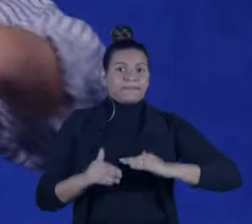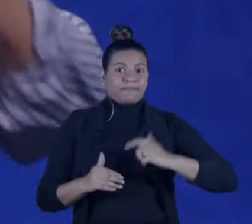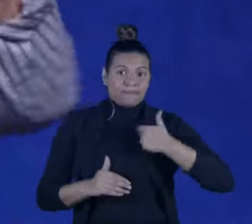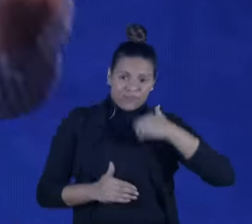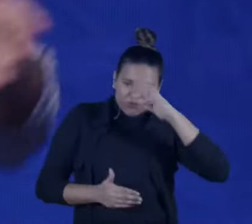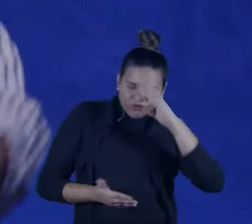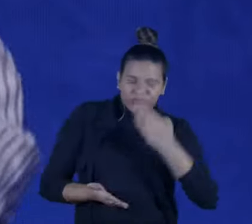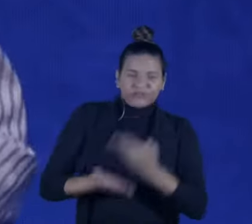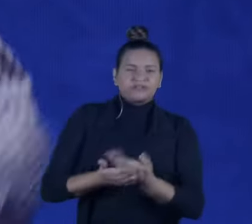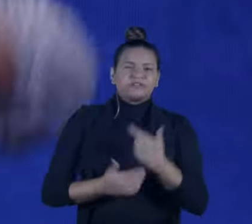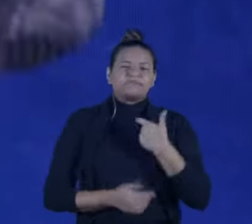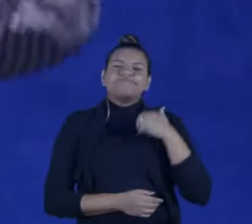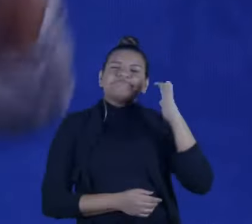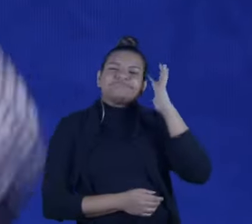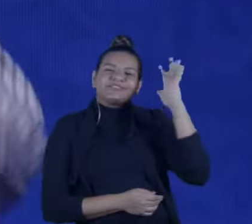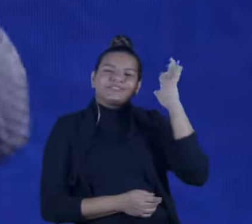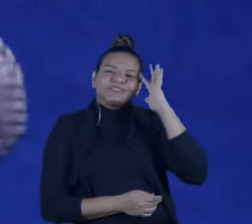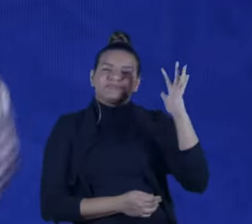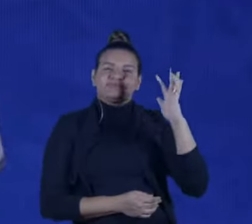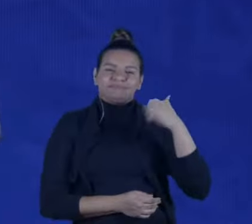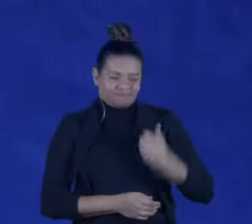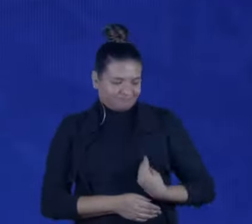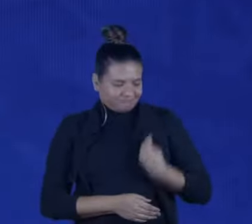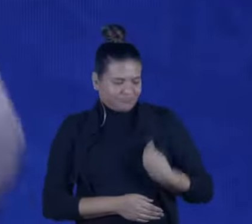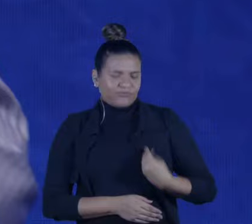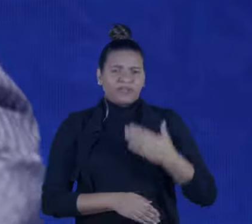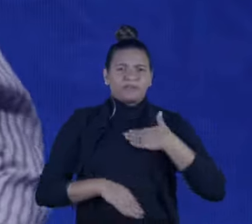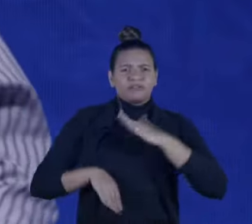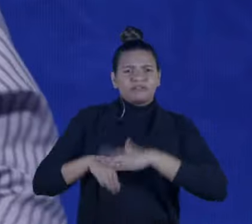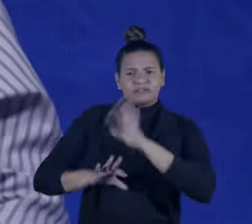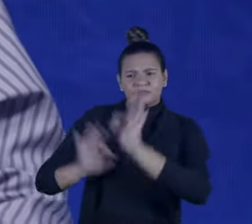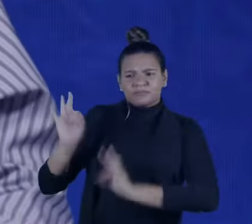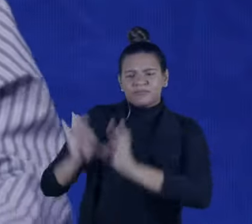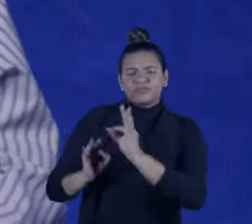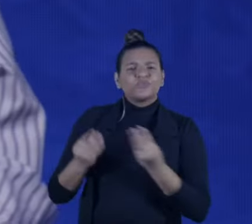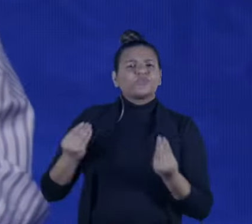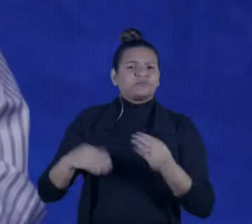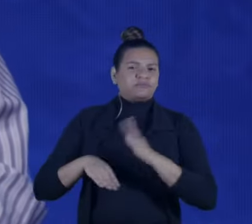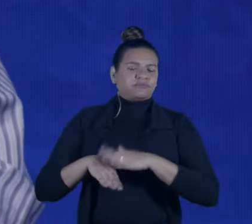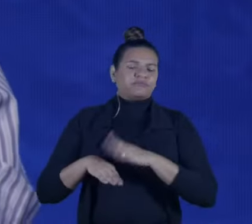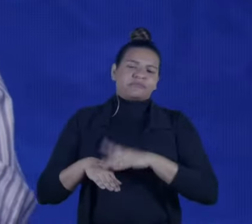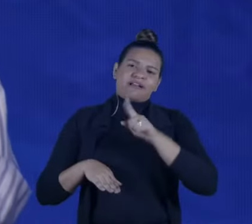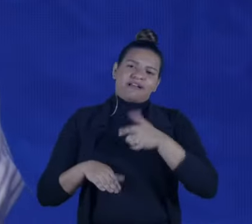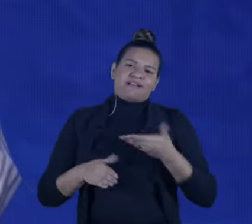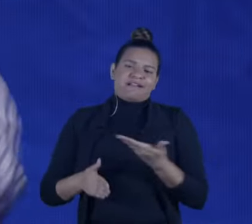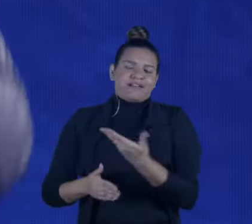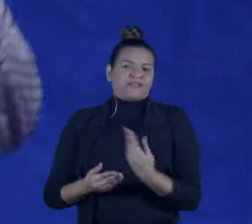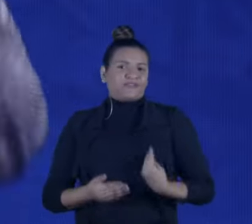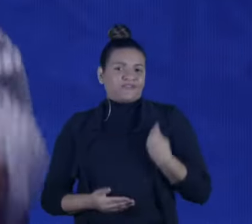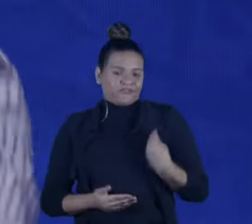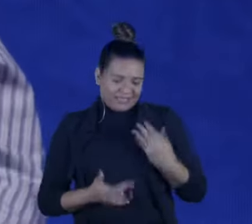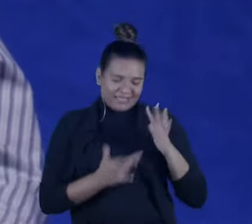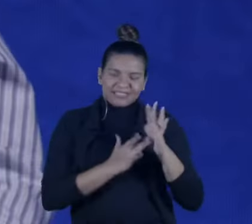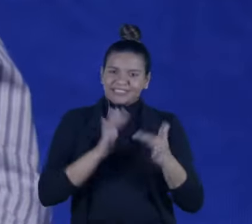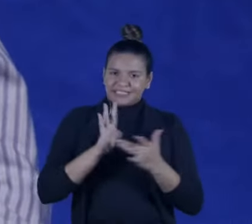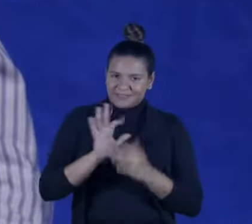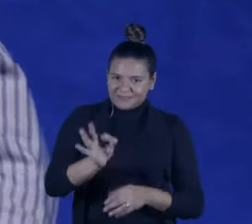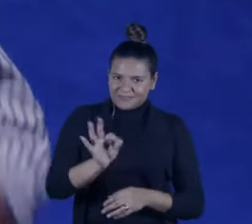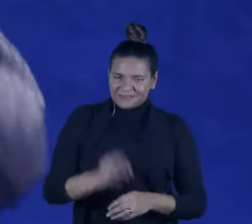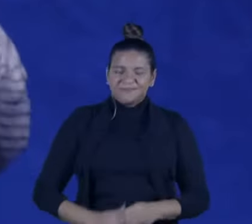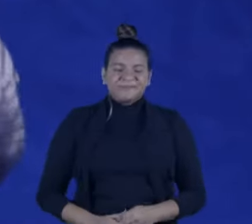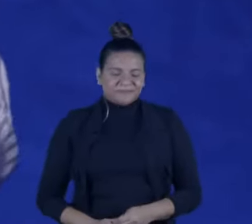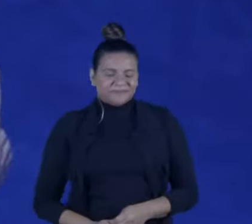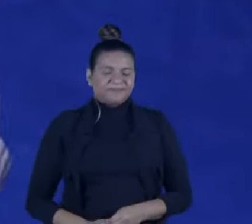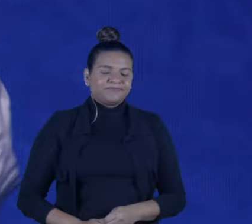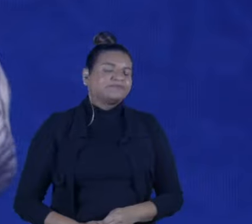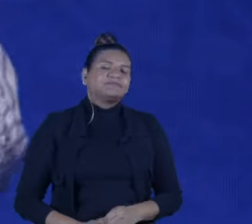os nossos sonhos, os nossos projetos, tudo dentro deste edifício. Tá bom? A segunda verdade que a gente